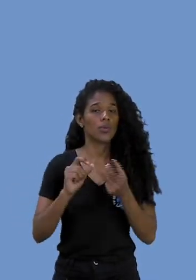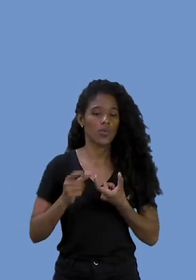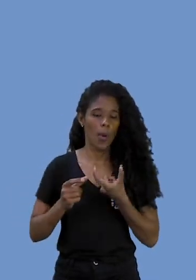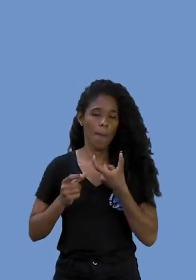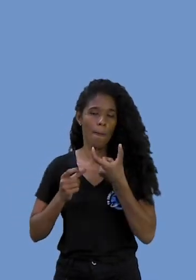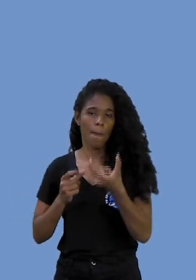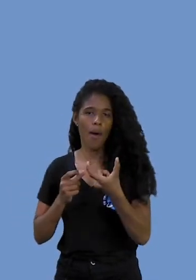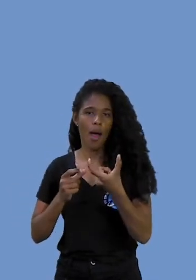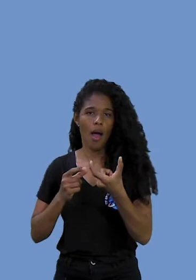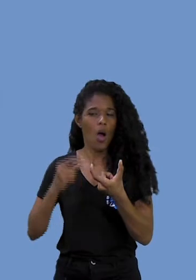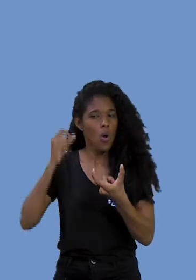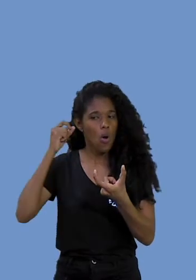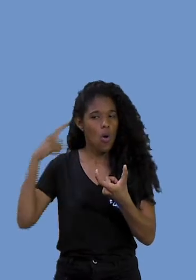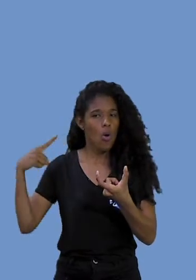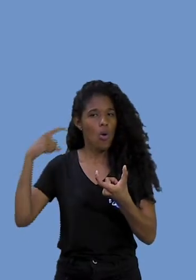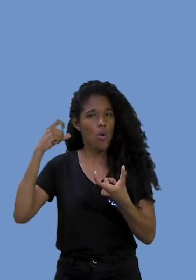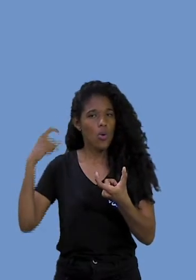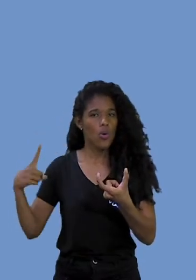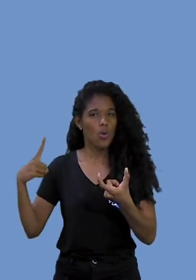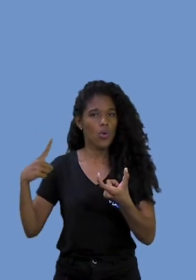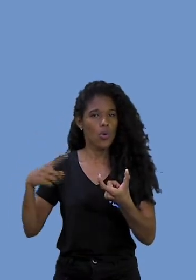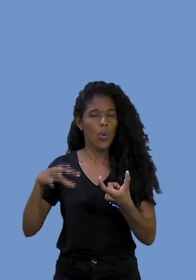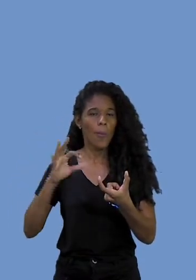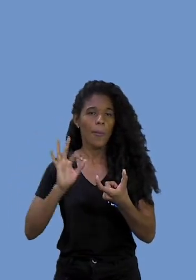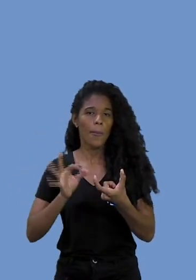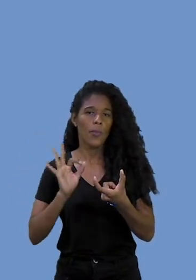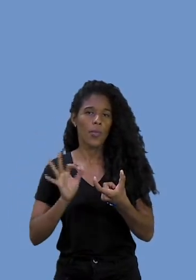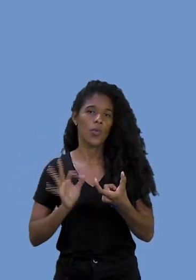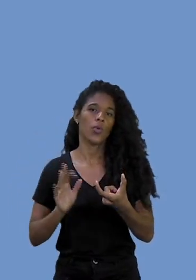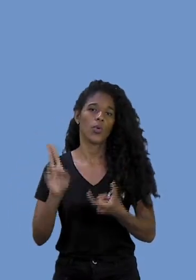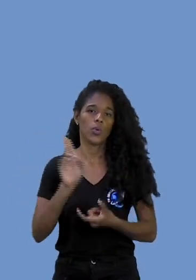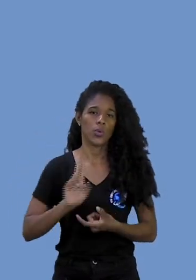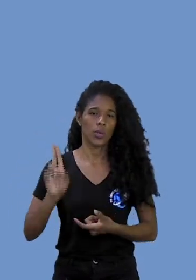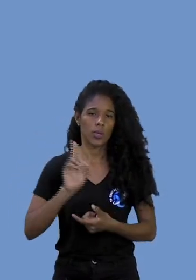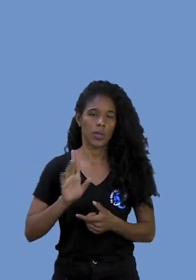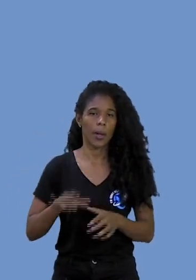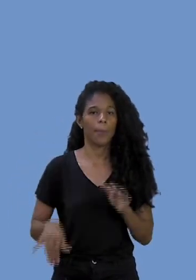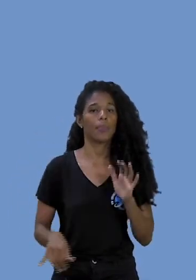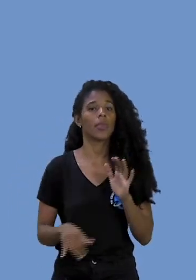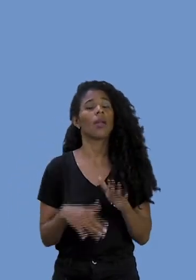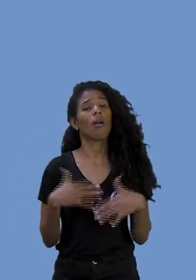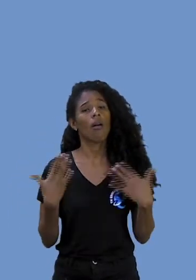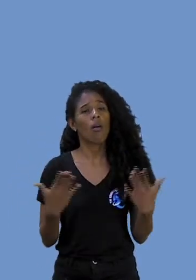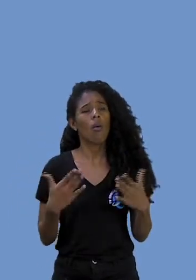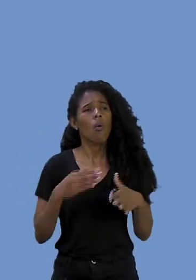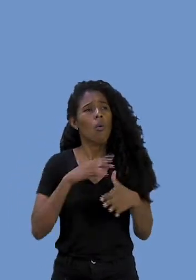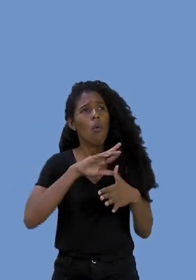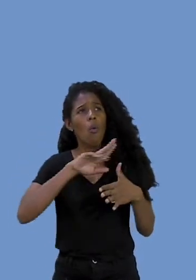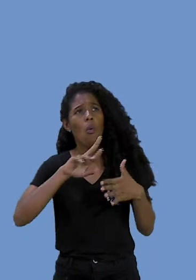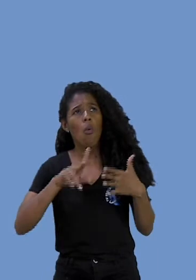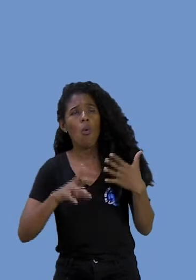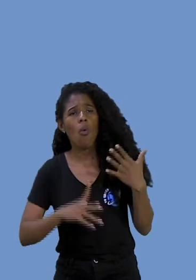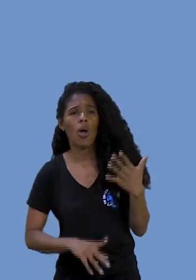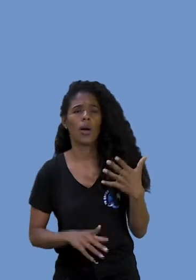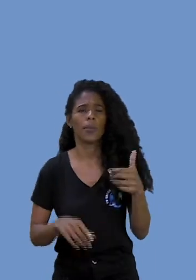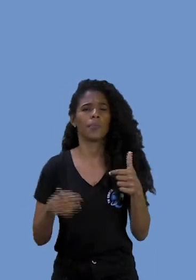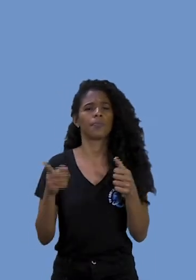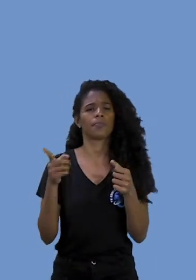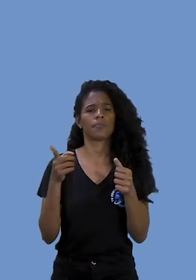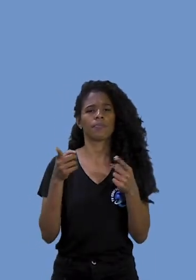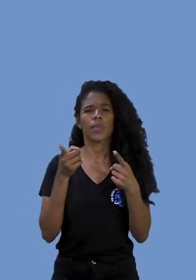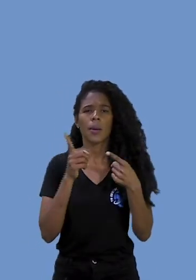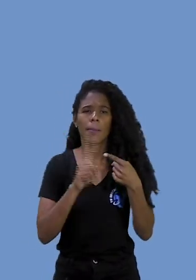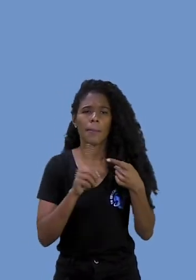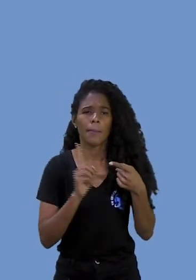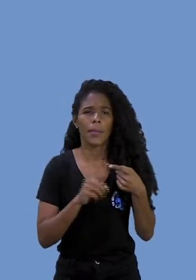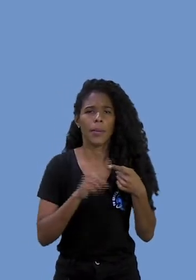seguir. A primeira delas é o acento circunflexo, que é empregado nas vogais tônicas